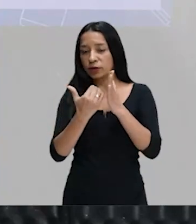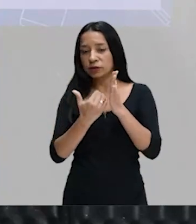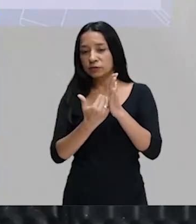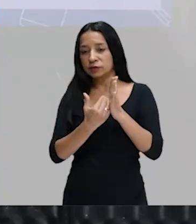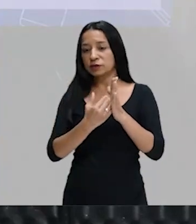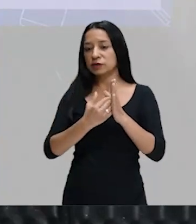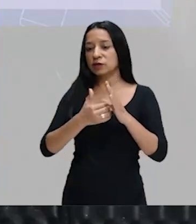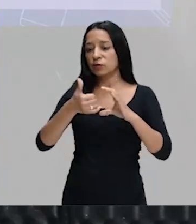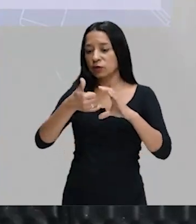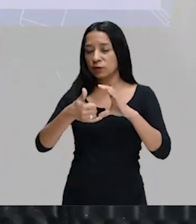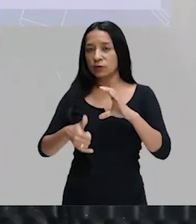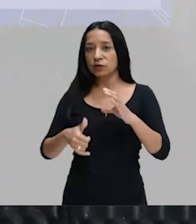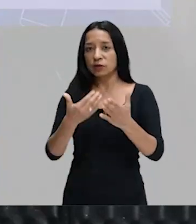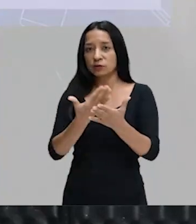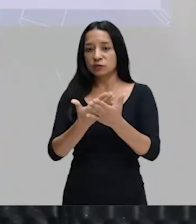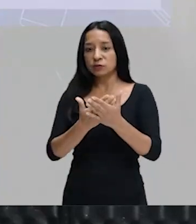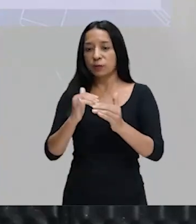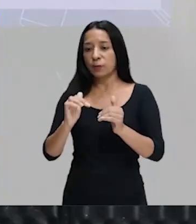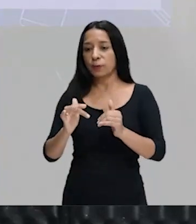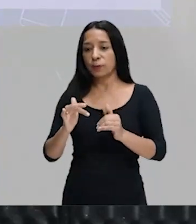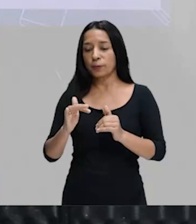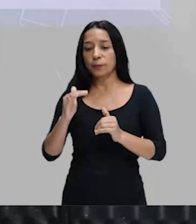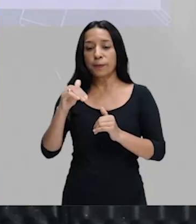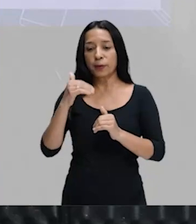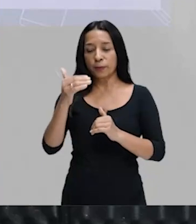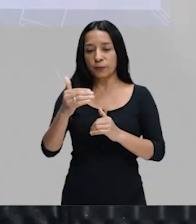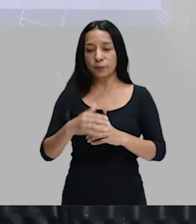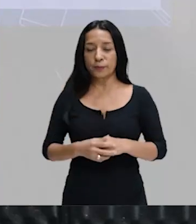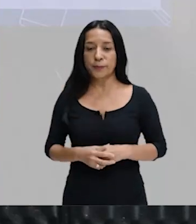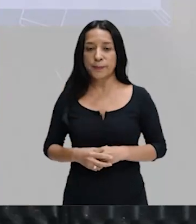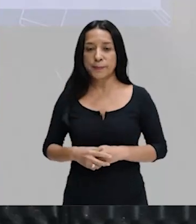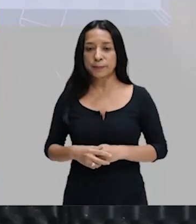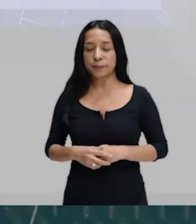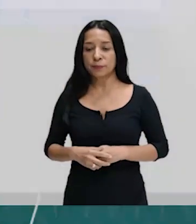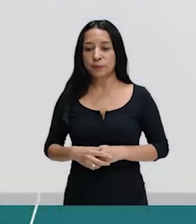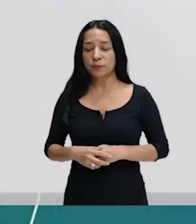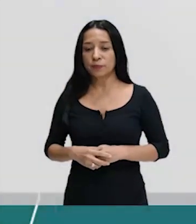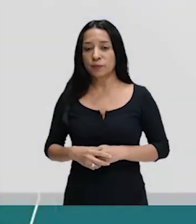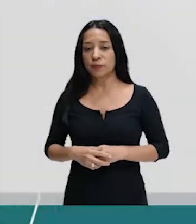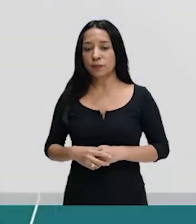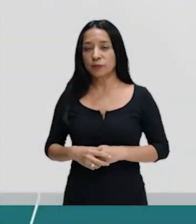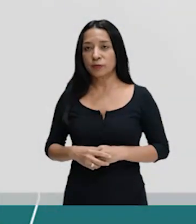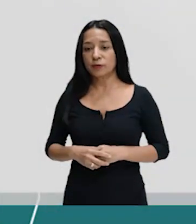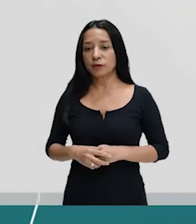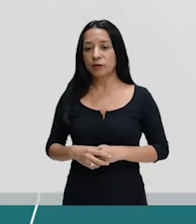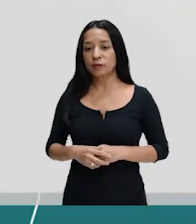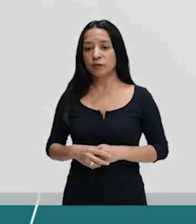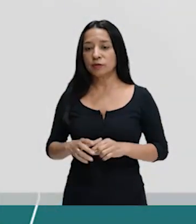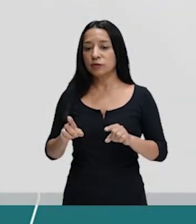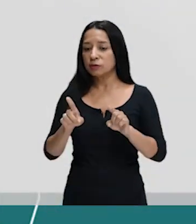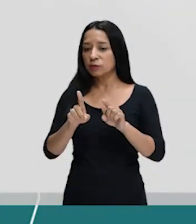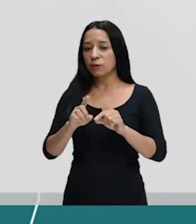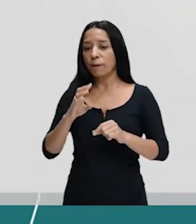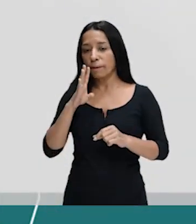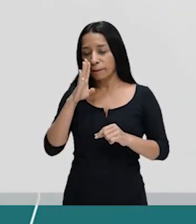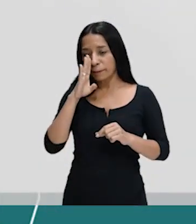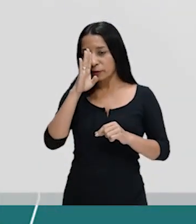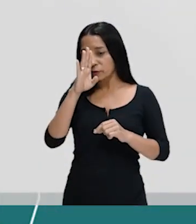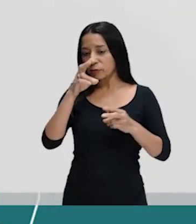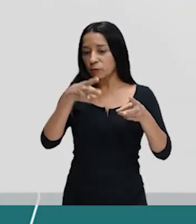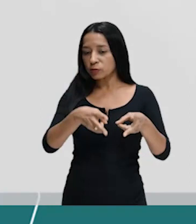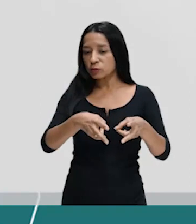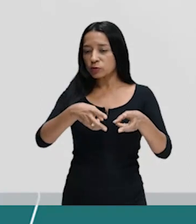que nós vamos estudar logo mais adiante, ok? E ele é principalmente extraído do caldo de